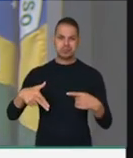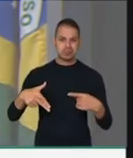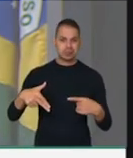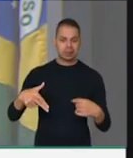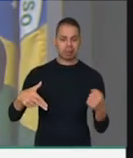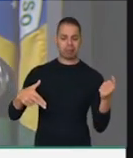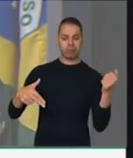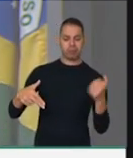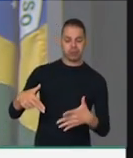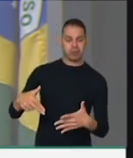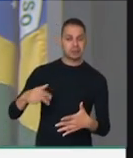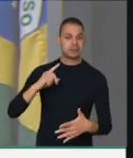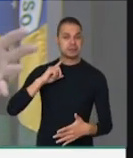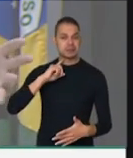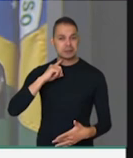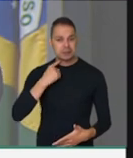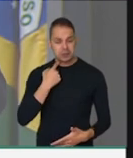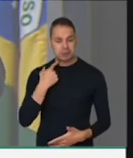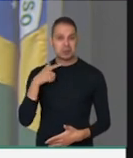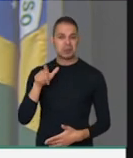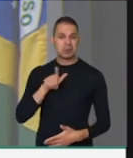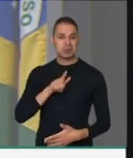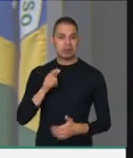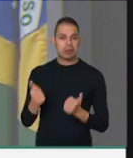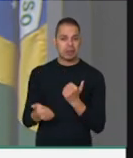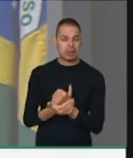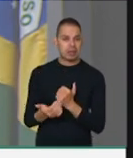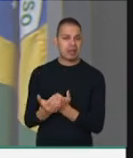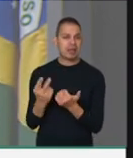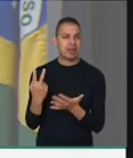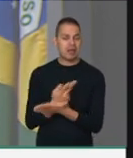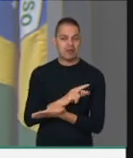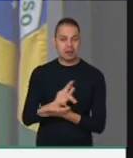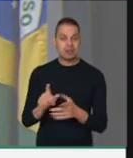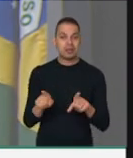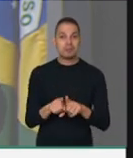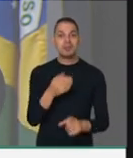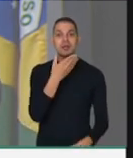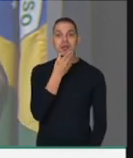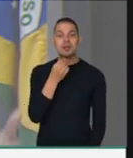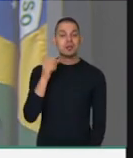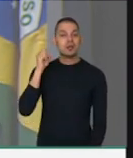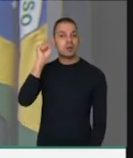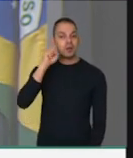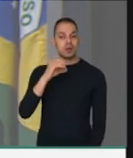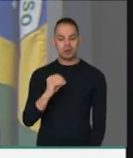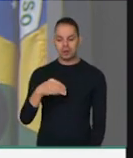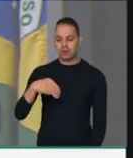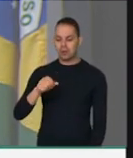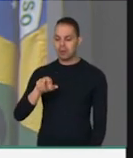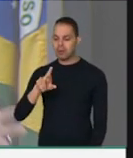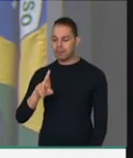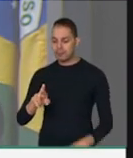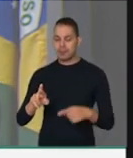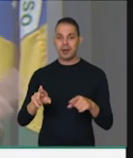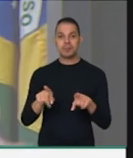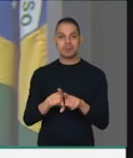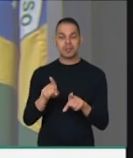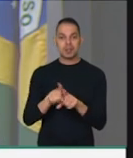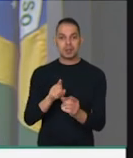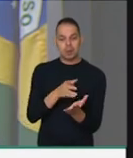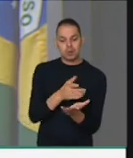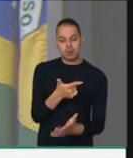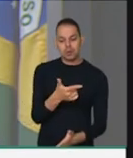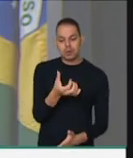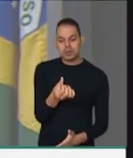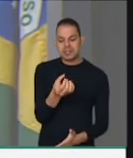a Omar Aziz que é acusado indiciado investigado por desviar 260